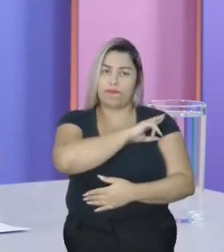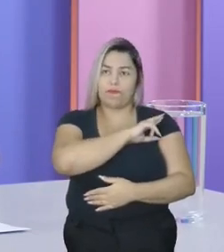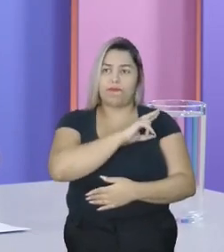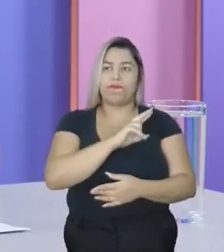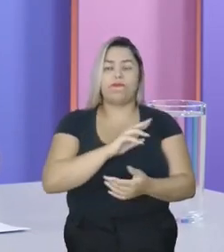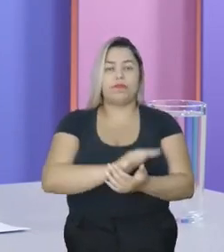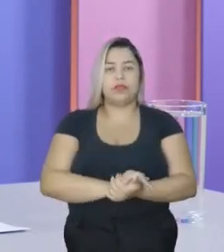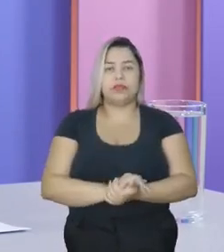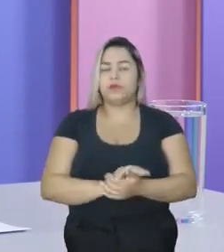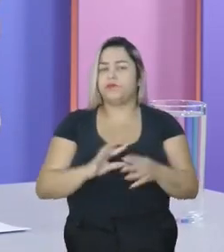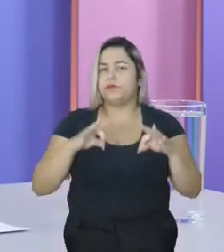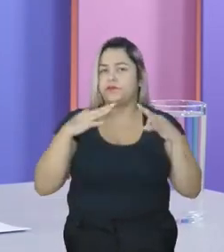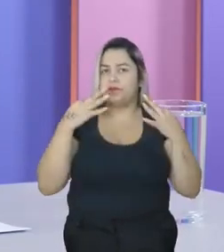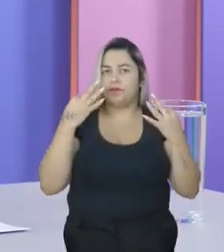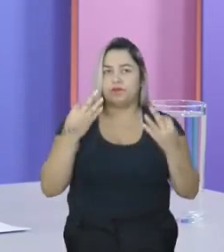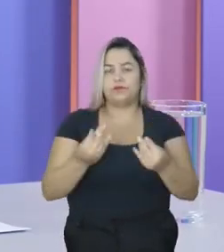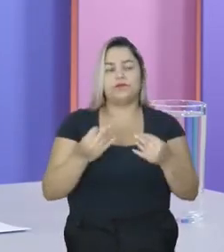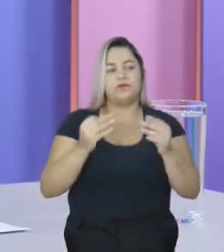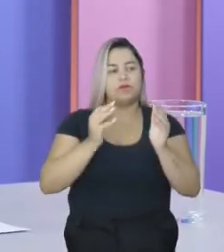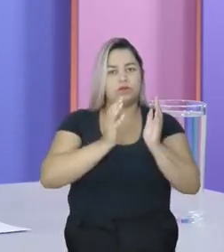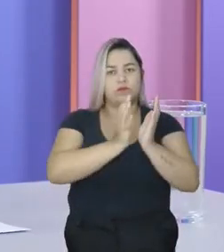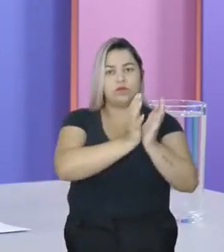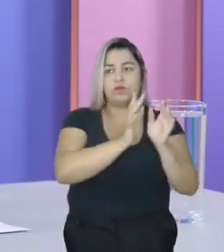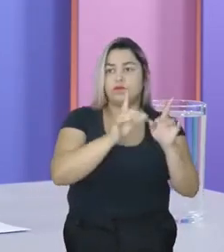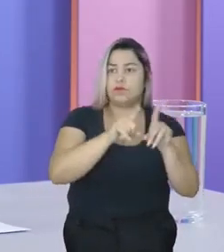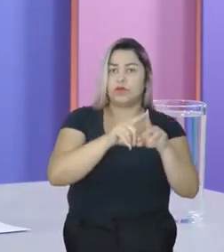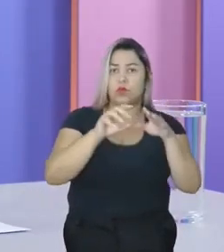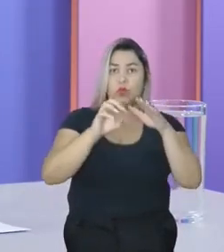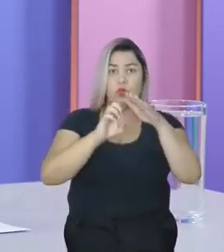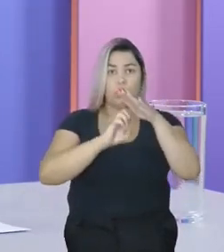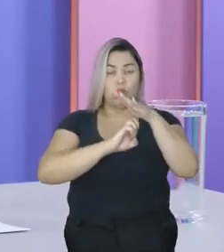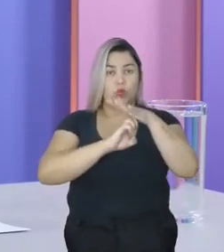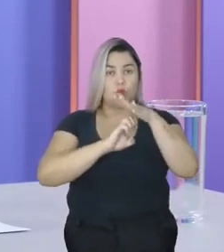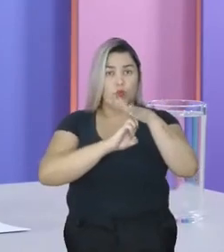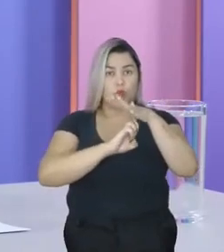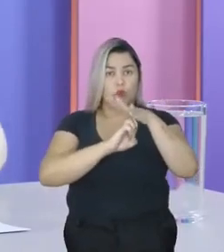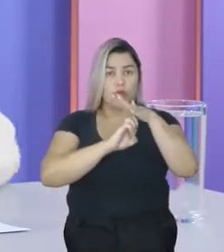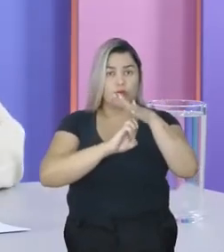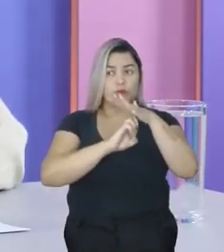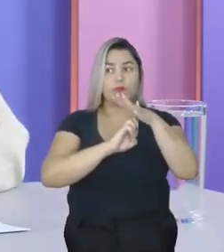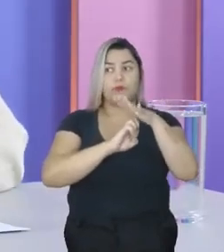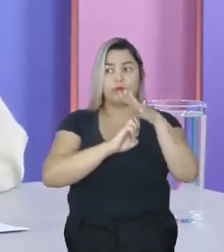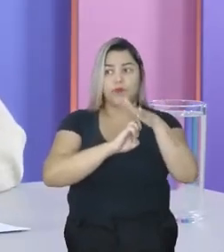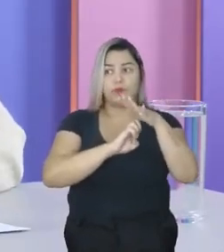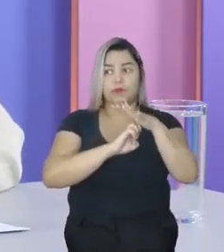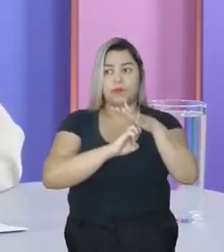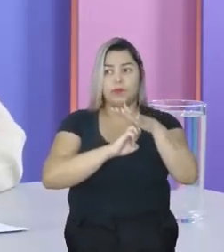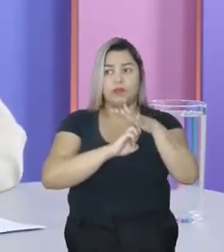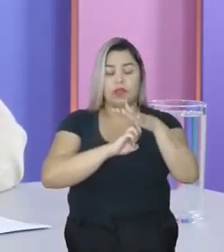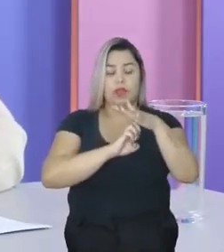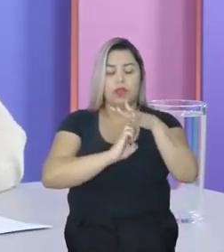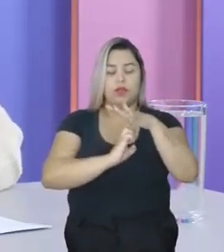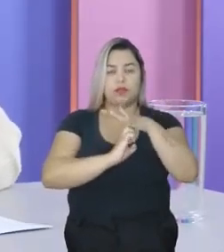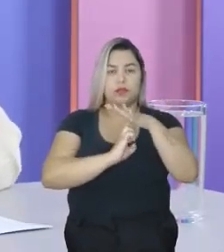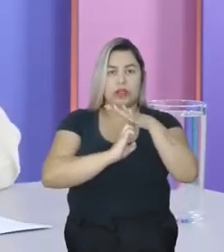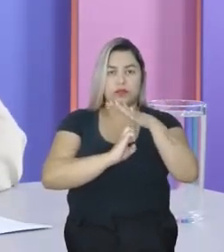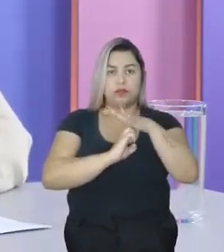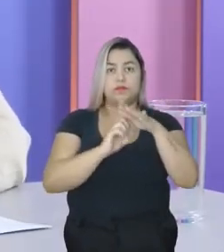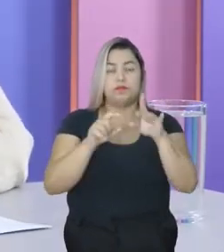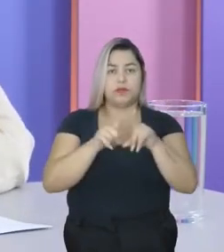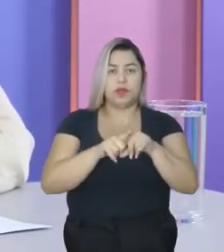efetivamente toda a cadeia produtiva, todo empresário, todo proprietário de bens